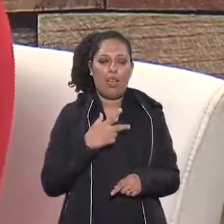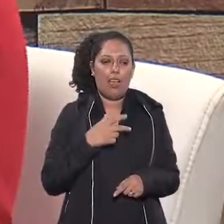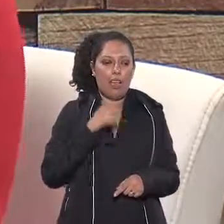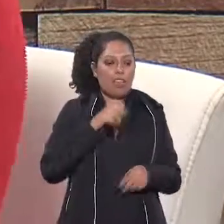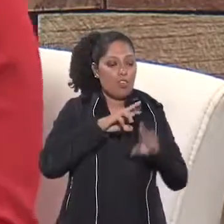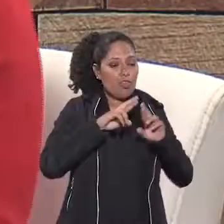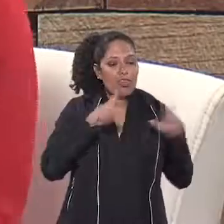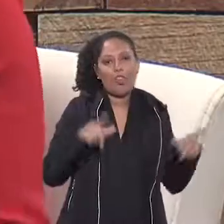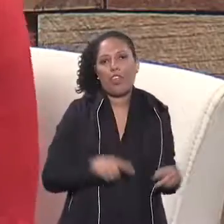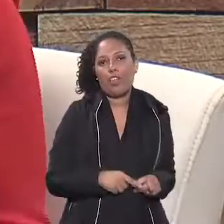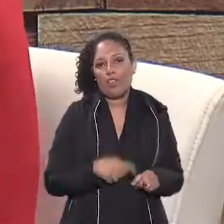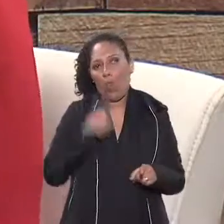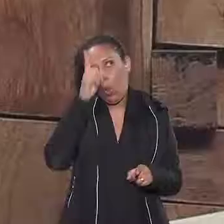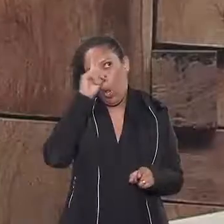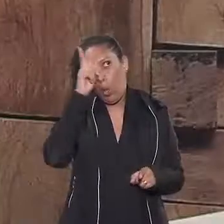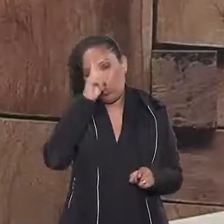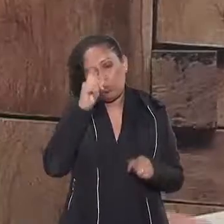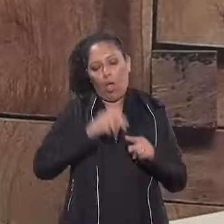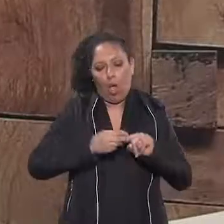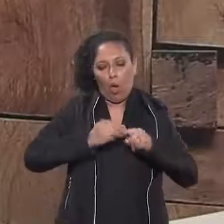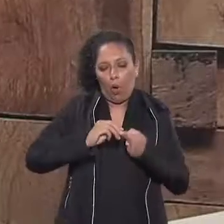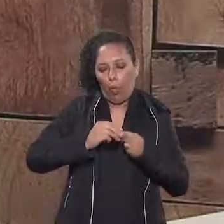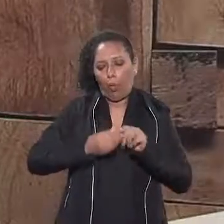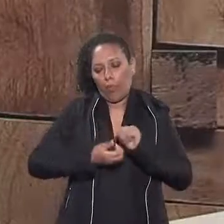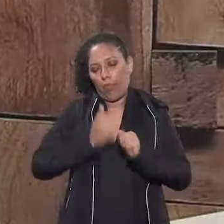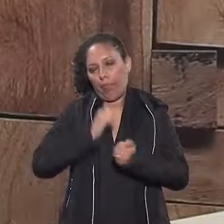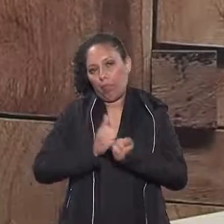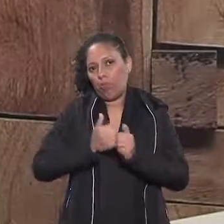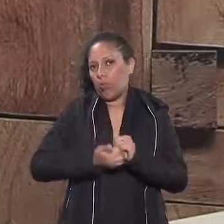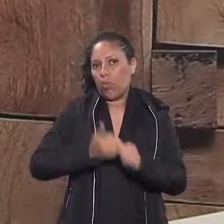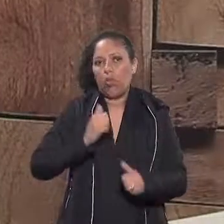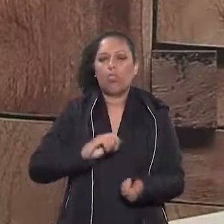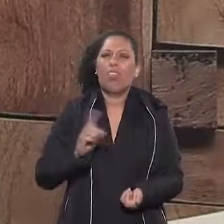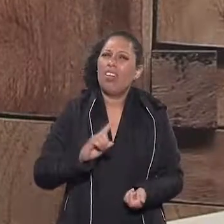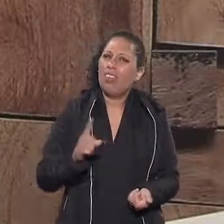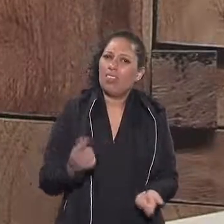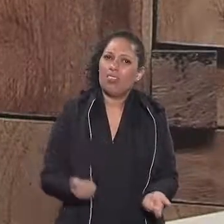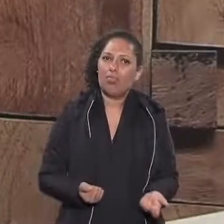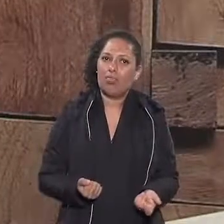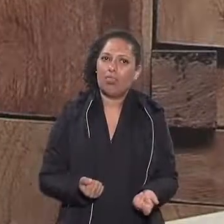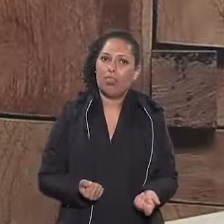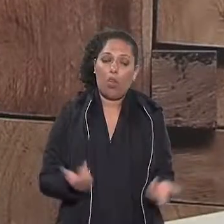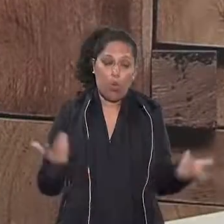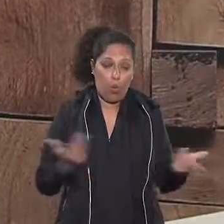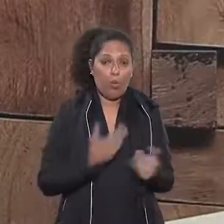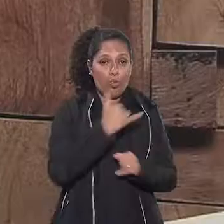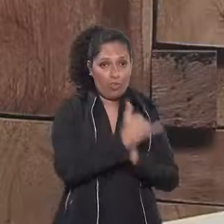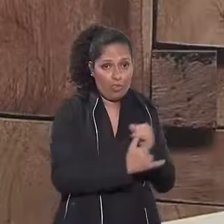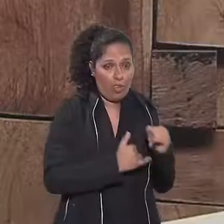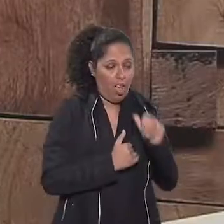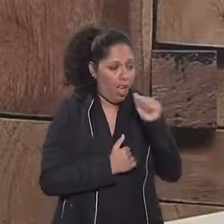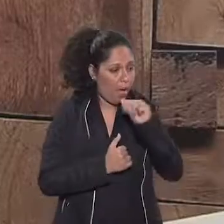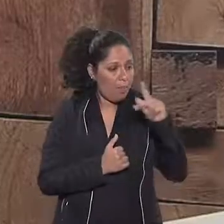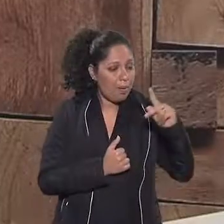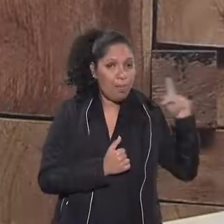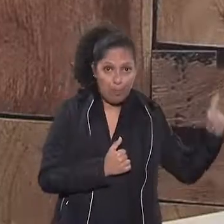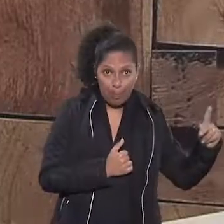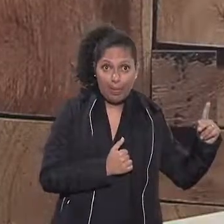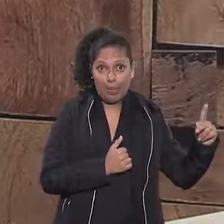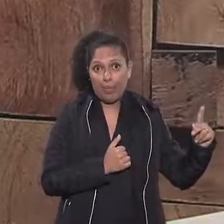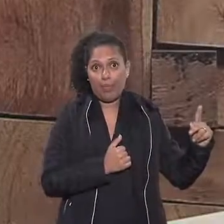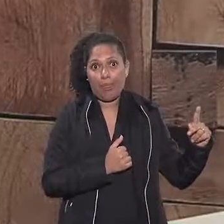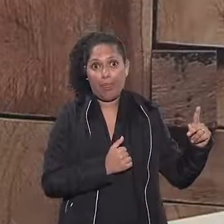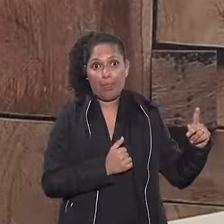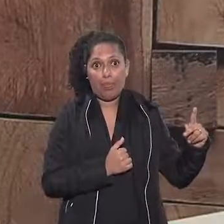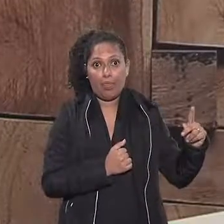dia, só fazer imagina o arroz e feijão. Hoje em dia, mesmo. ainda mais com aplicativos, que você pede comida, ficou uma coisa ainda mais passiva. Você nem